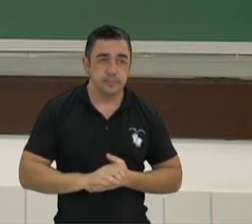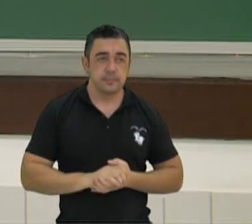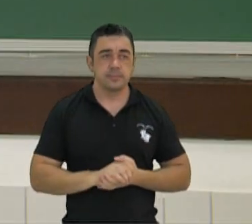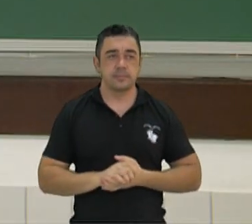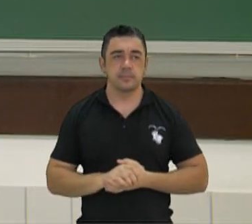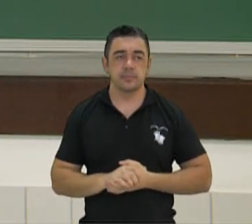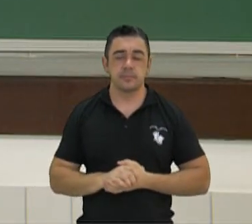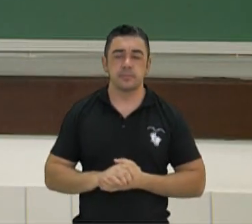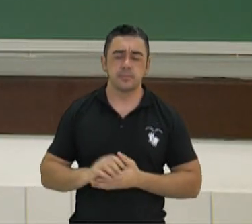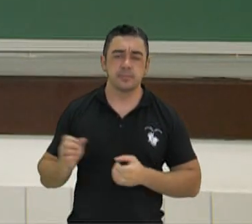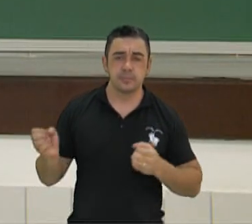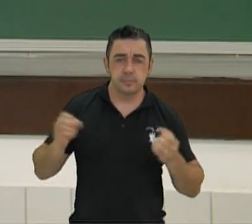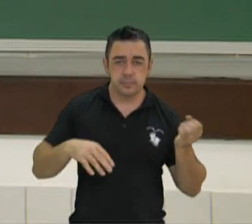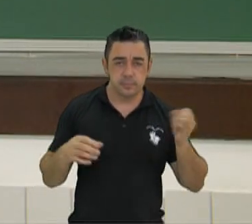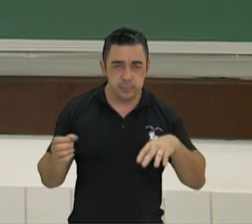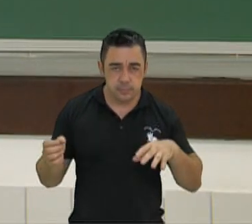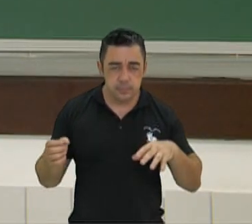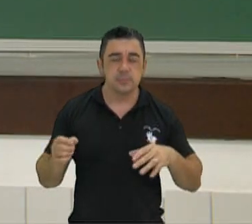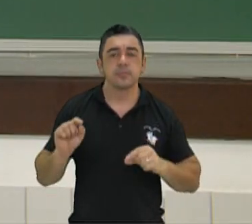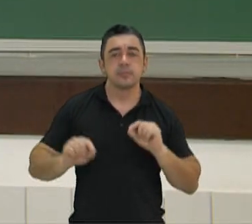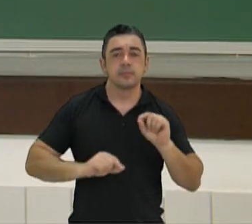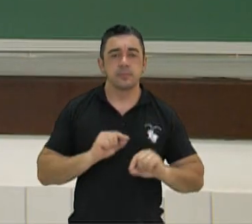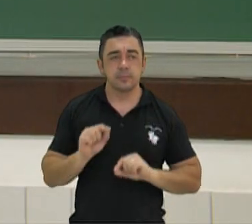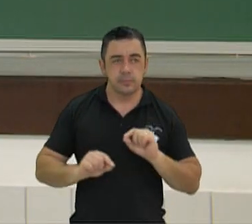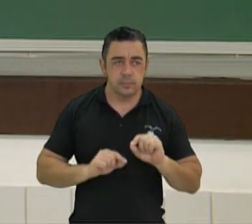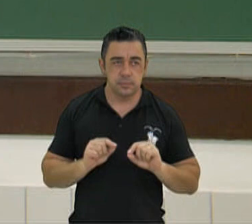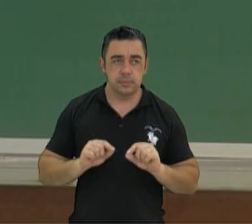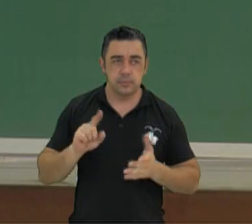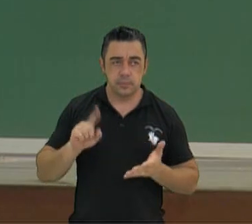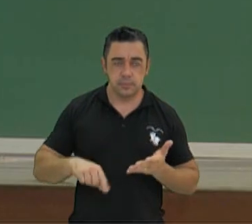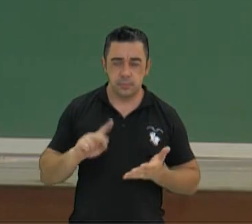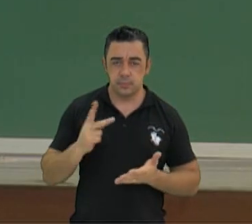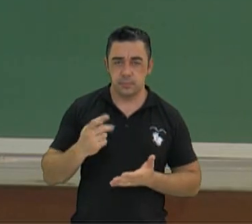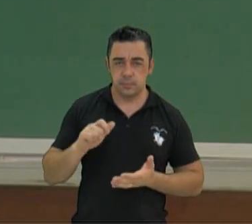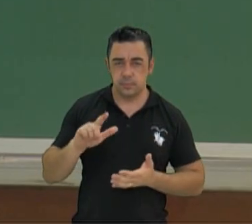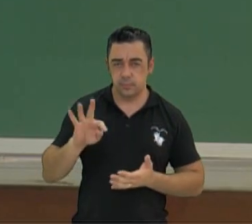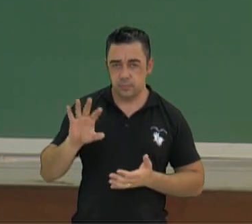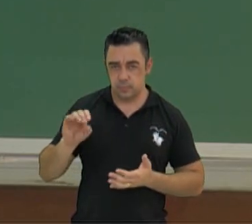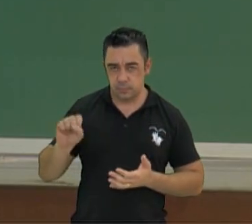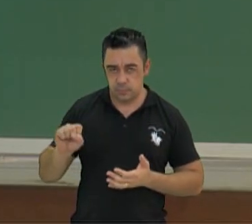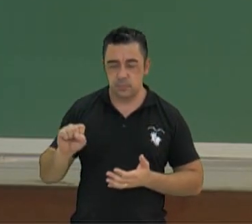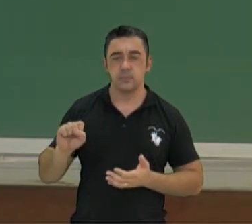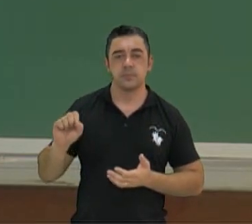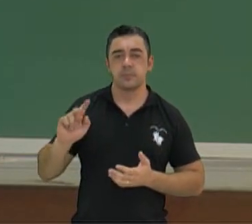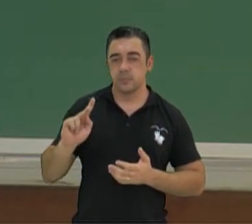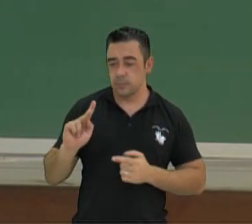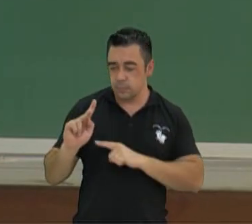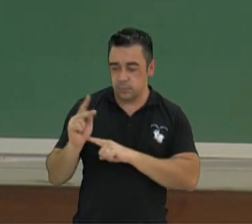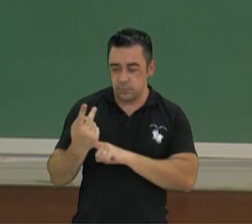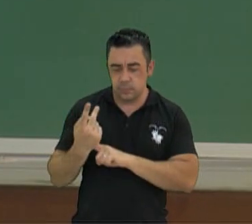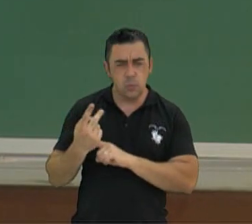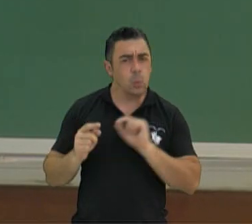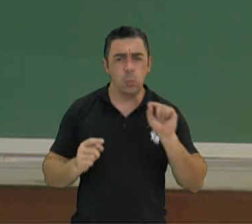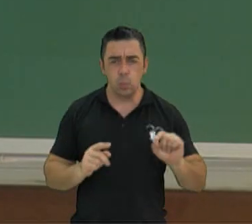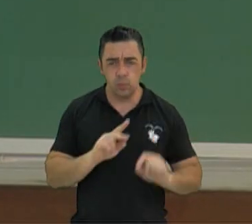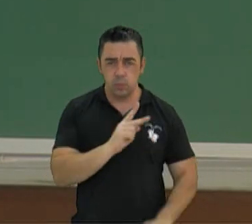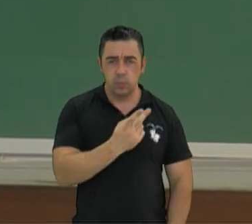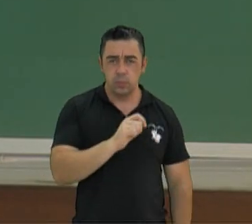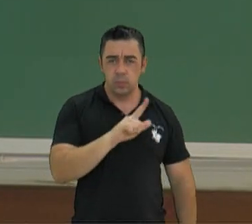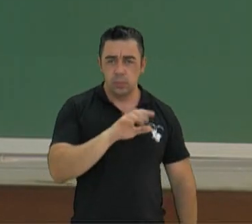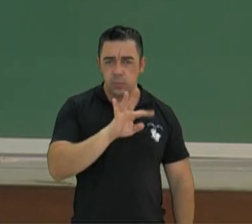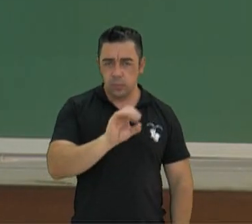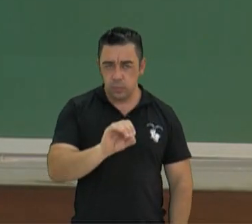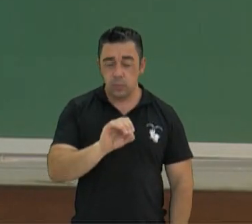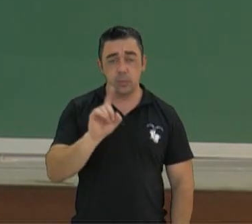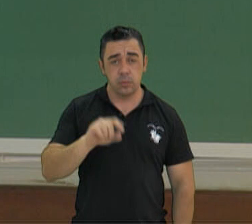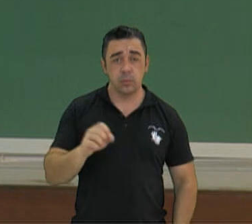então. Adição de aletos de hidrogênio. O que são aletos de hidrogênio?